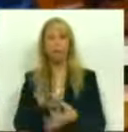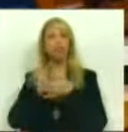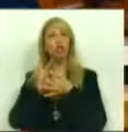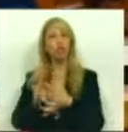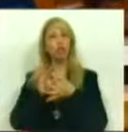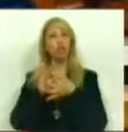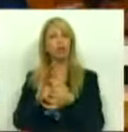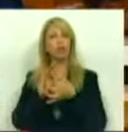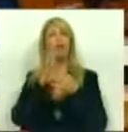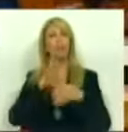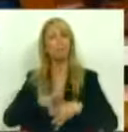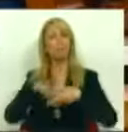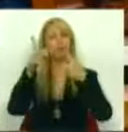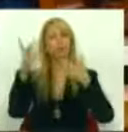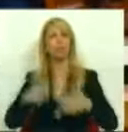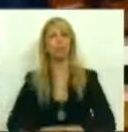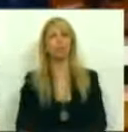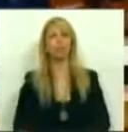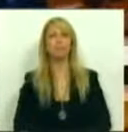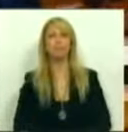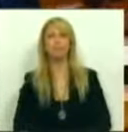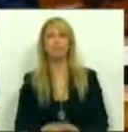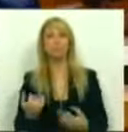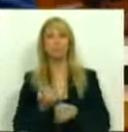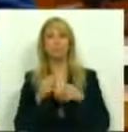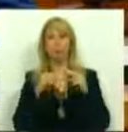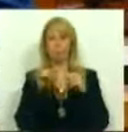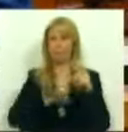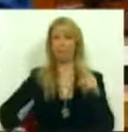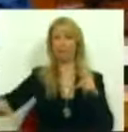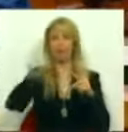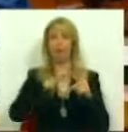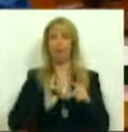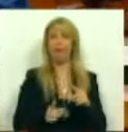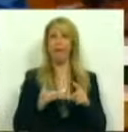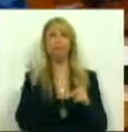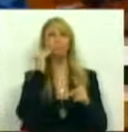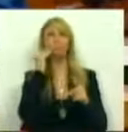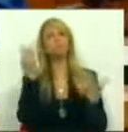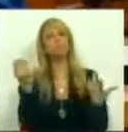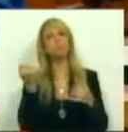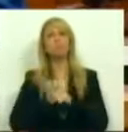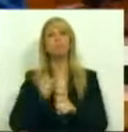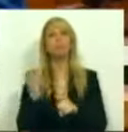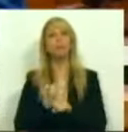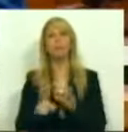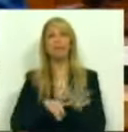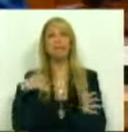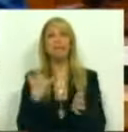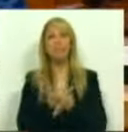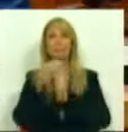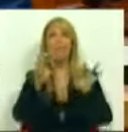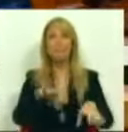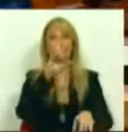solidariedade e de prosperidade. A construção desse espaço é, por natureza, um trabalho sempre